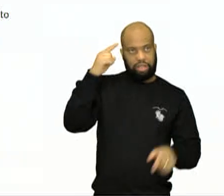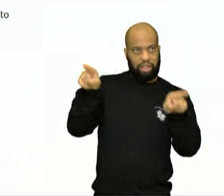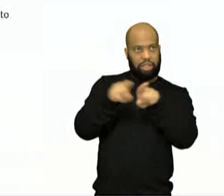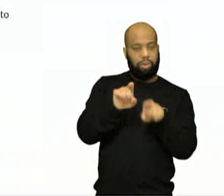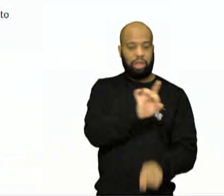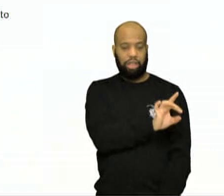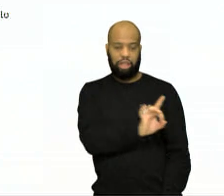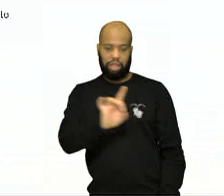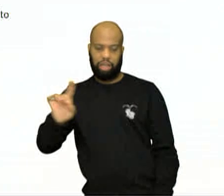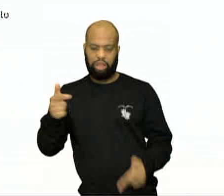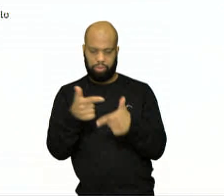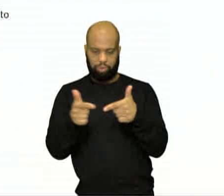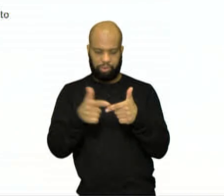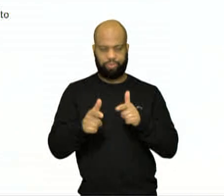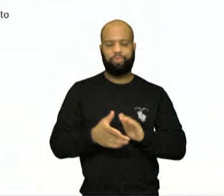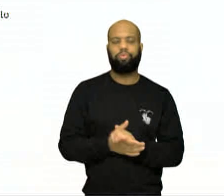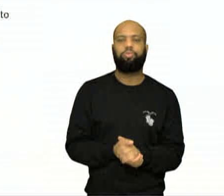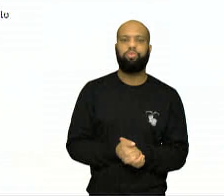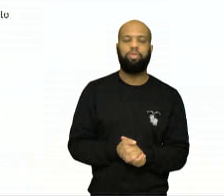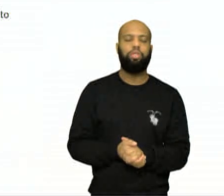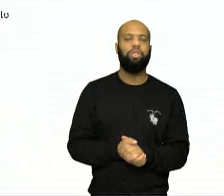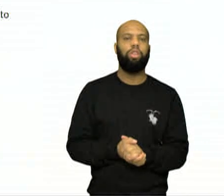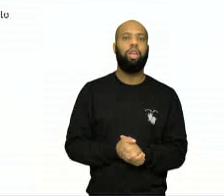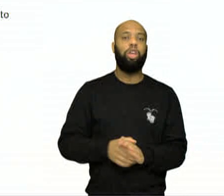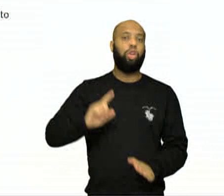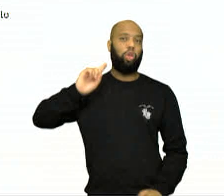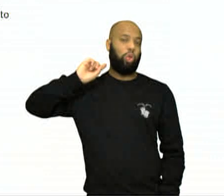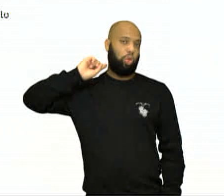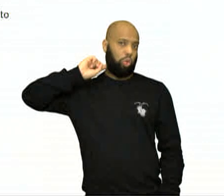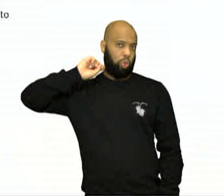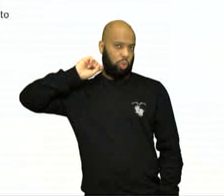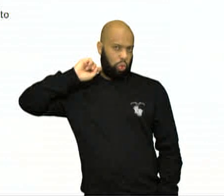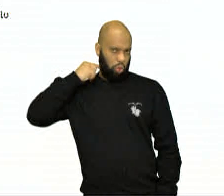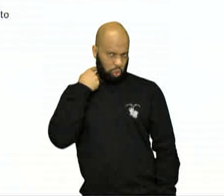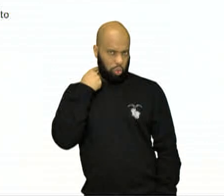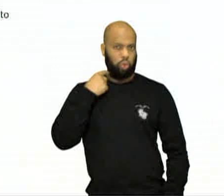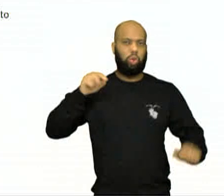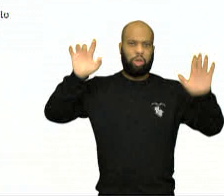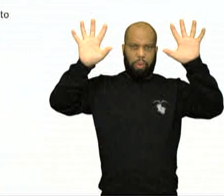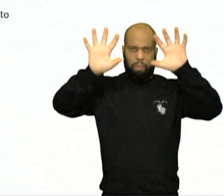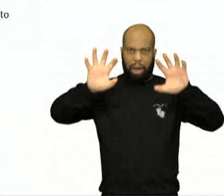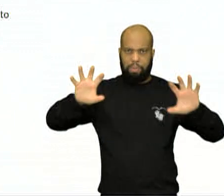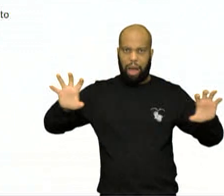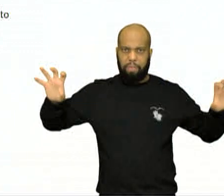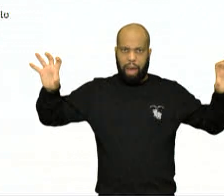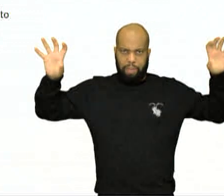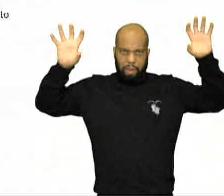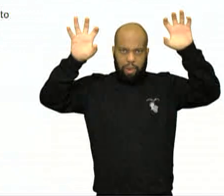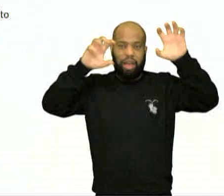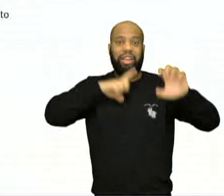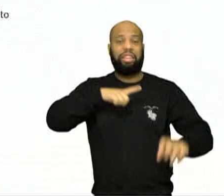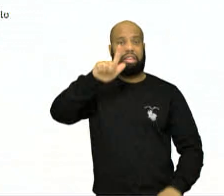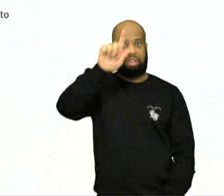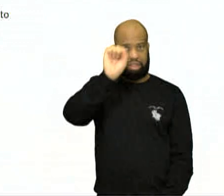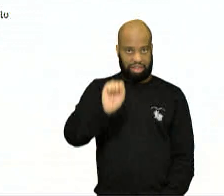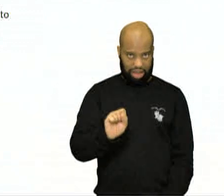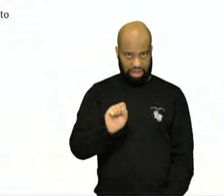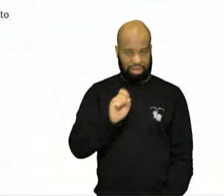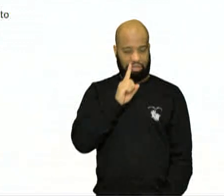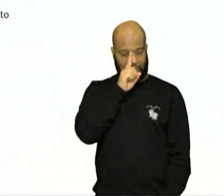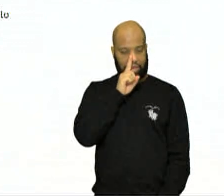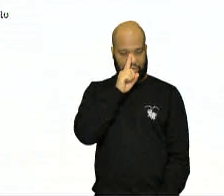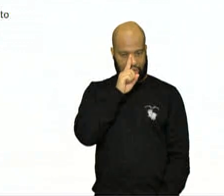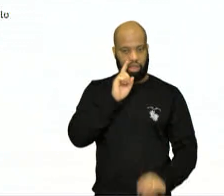dos problemas. A poluição atmosférica caracteriza-se basicamente pela presença de gases tóxicos